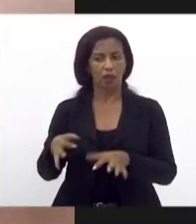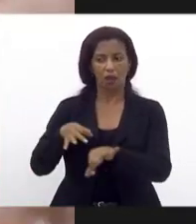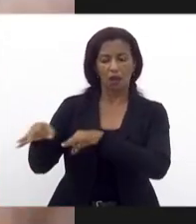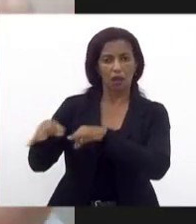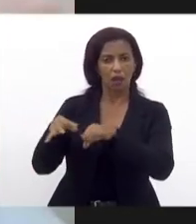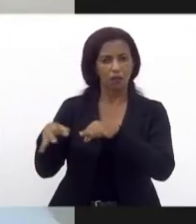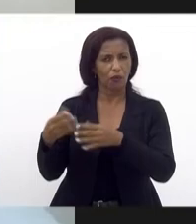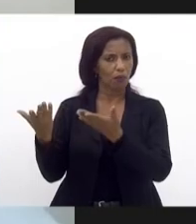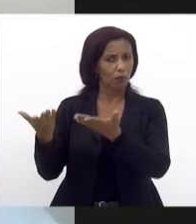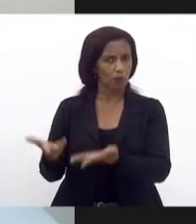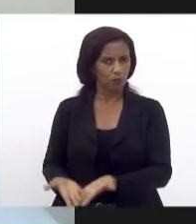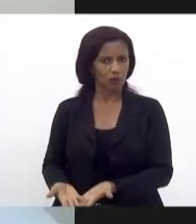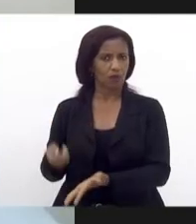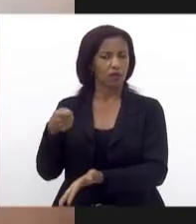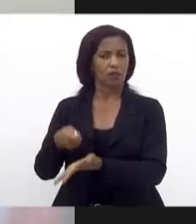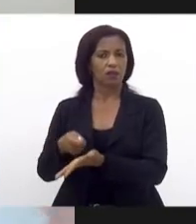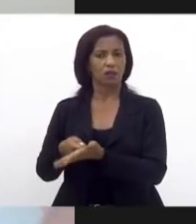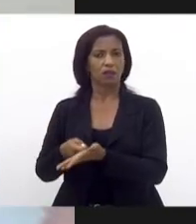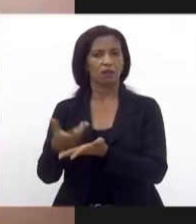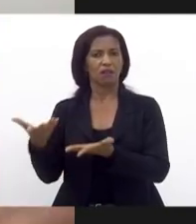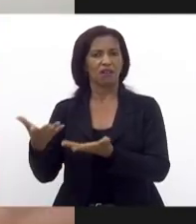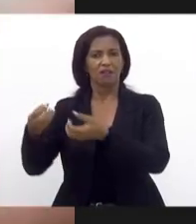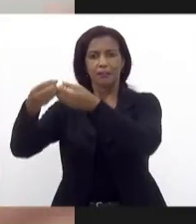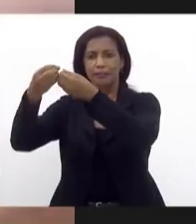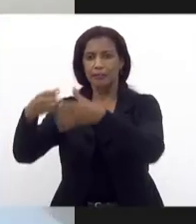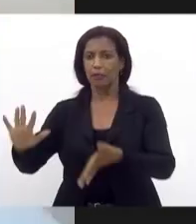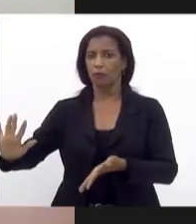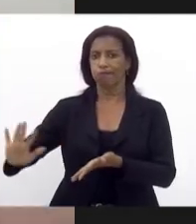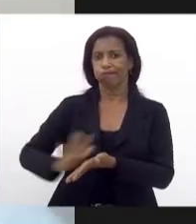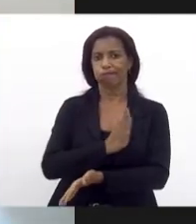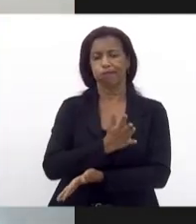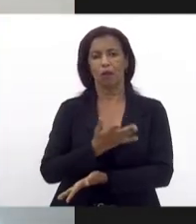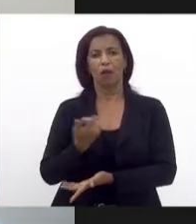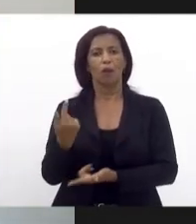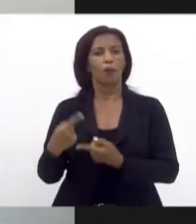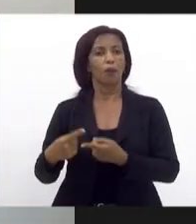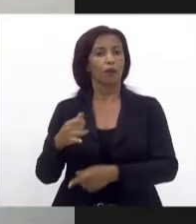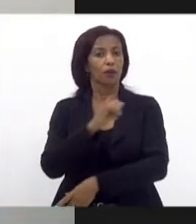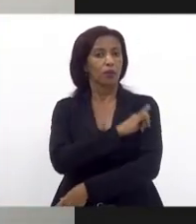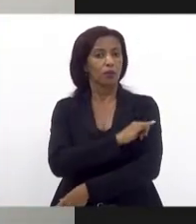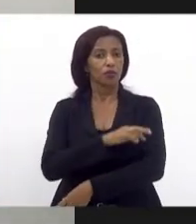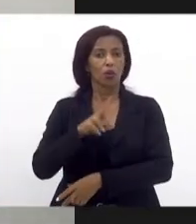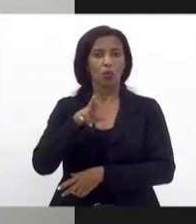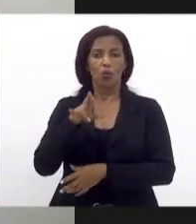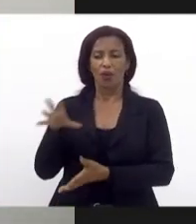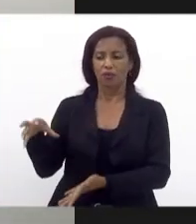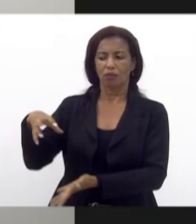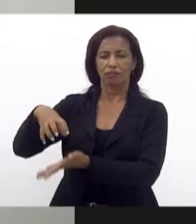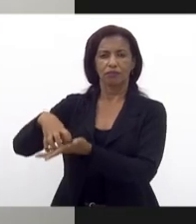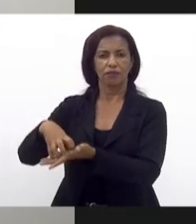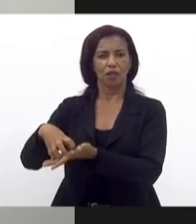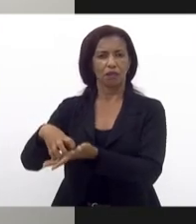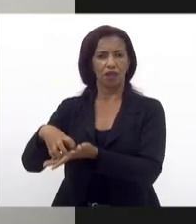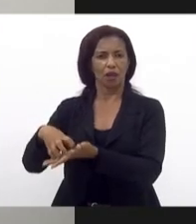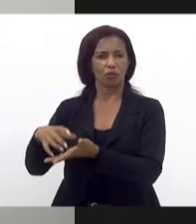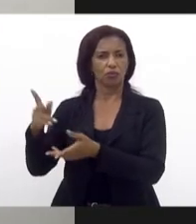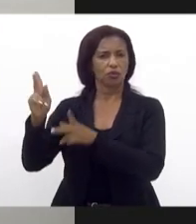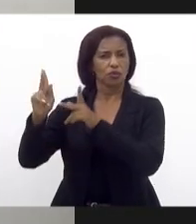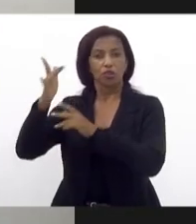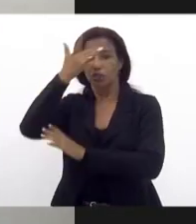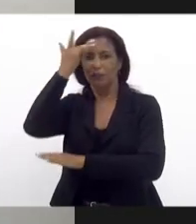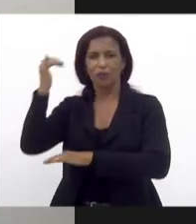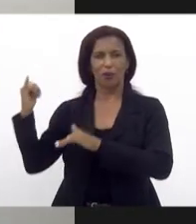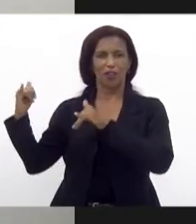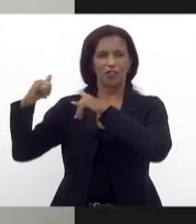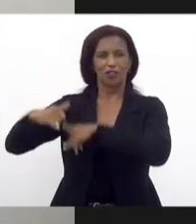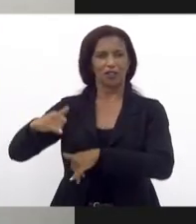maneira como está, efetivamente, será uma catástrofe. Porque não, o Rio de Janeiro não é só o terminal de passageiros, de